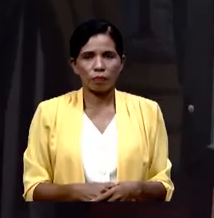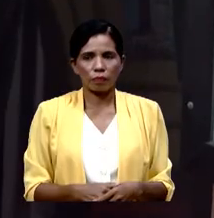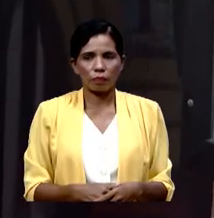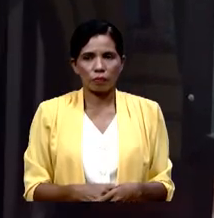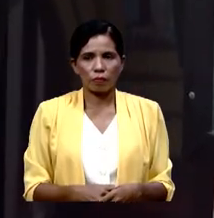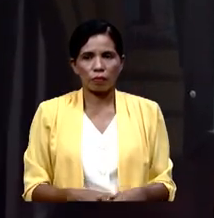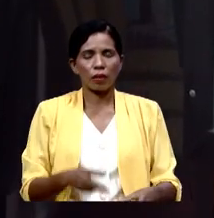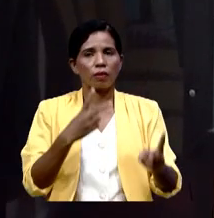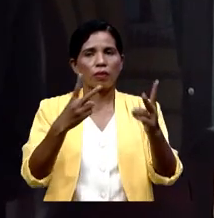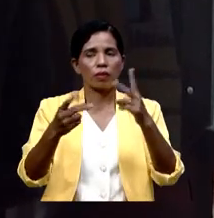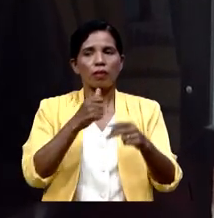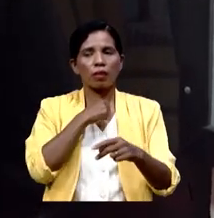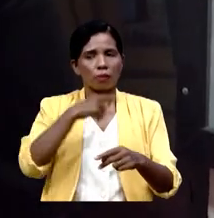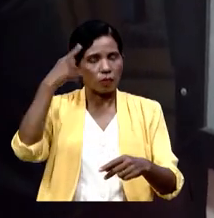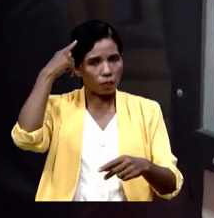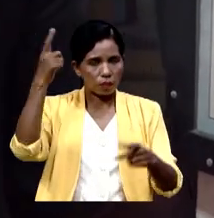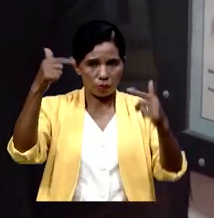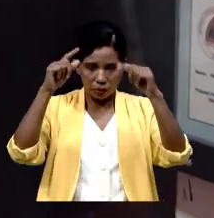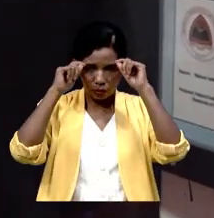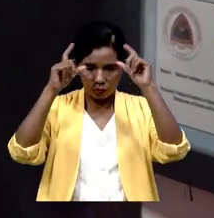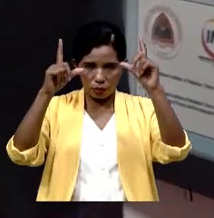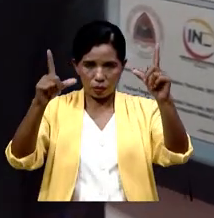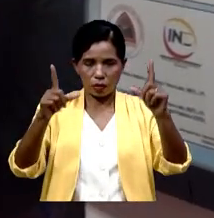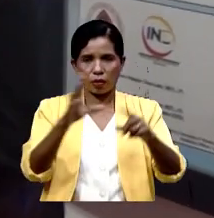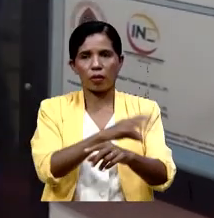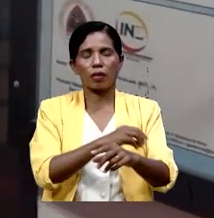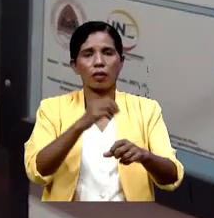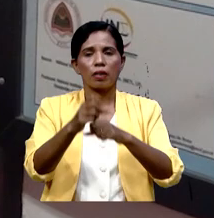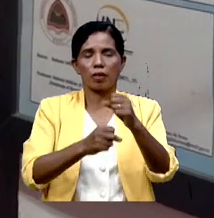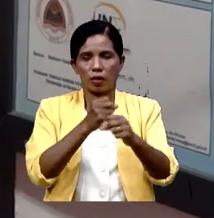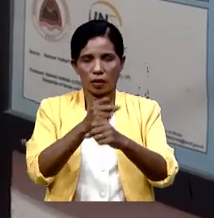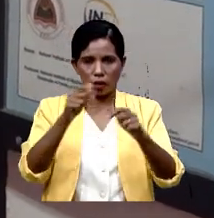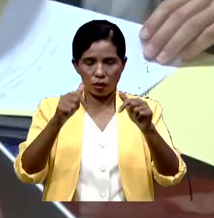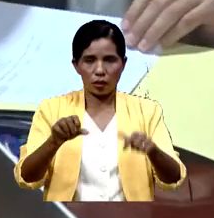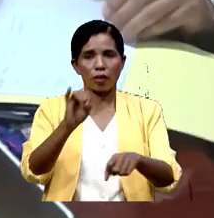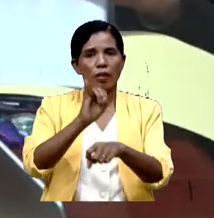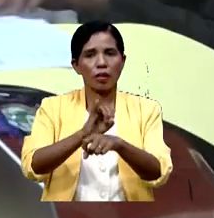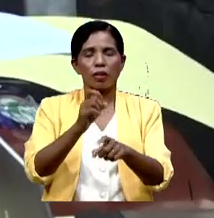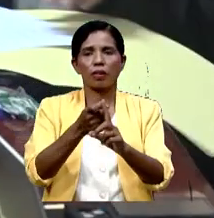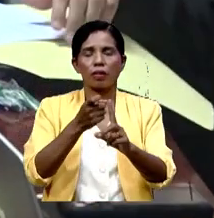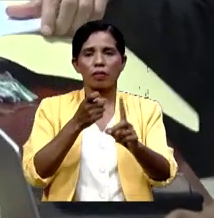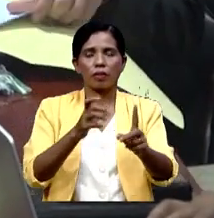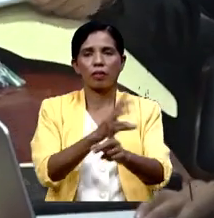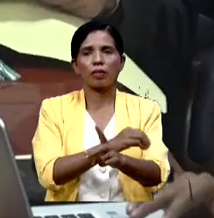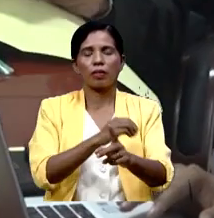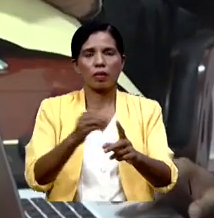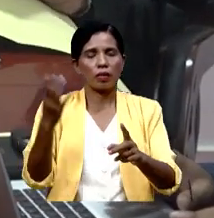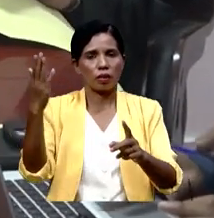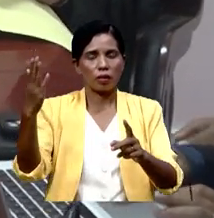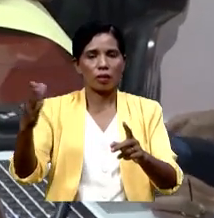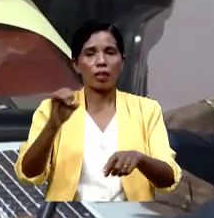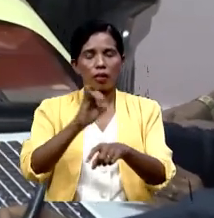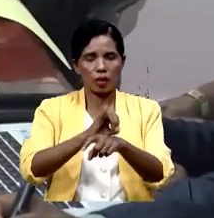Ligado a visita Papa Francisco Nian Mai Timor Leste, nebesse acontece e atina ne, parte igreja liu husi vigário geral sira e a cada